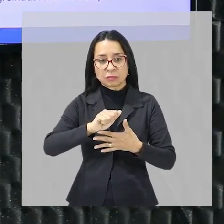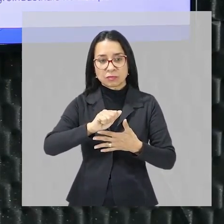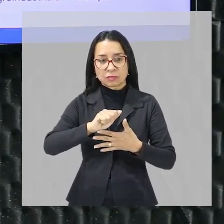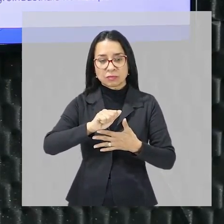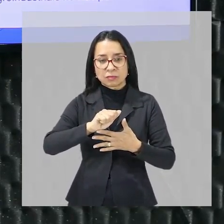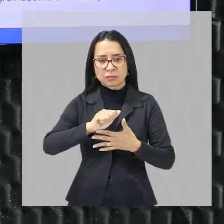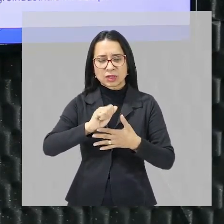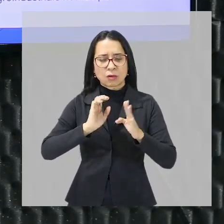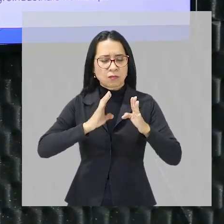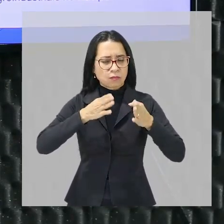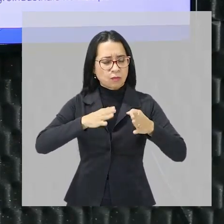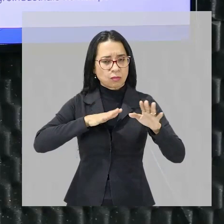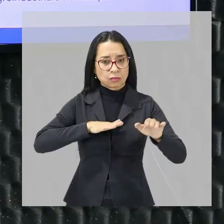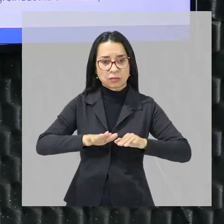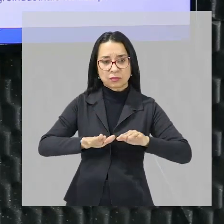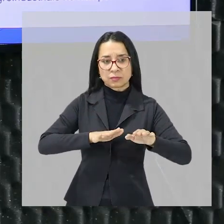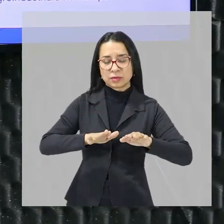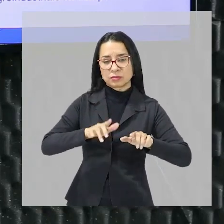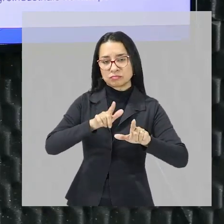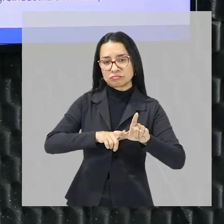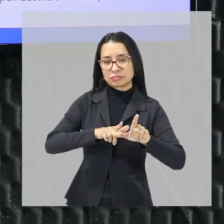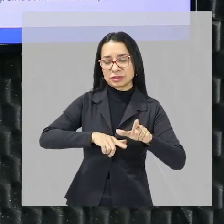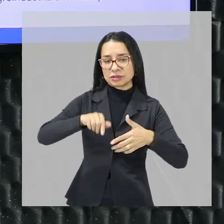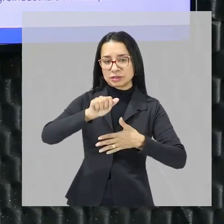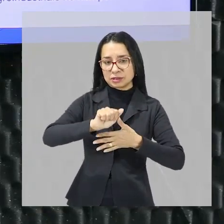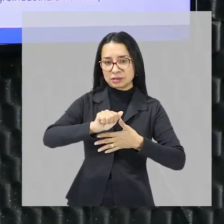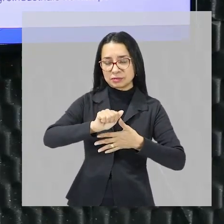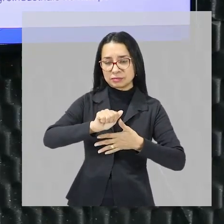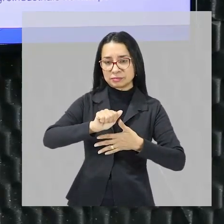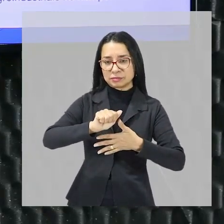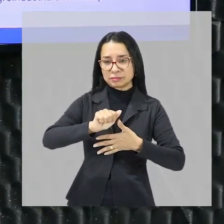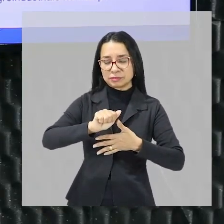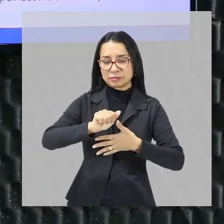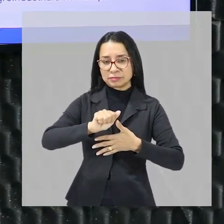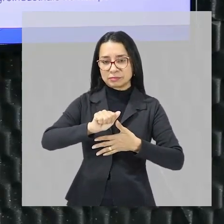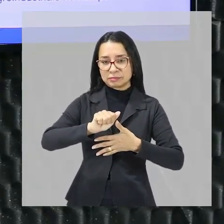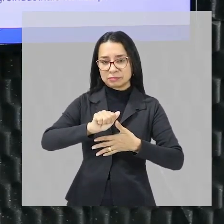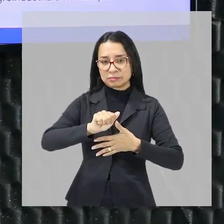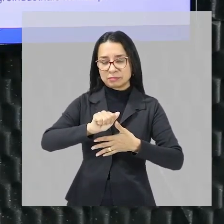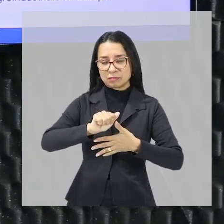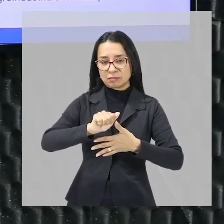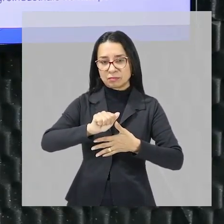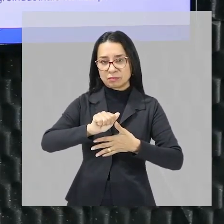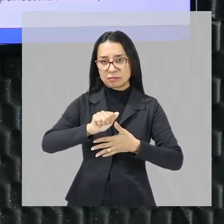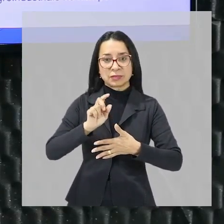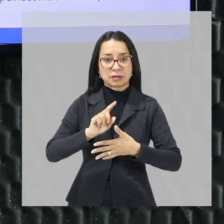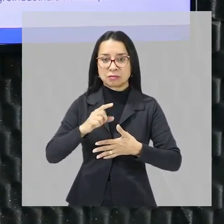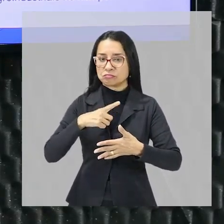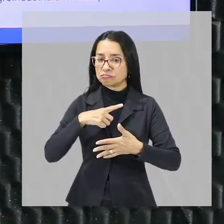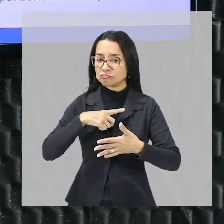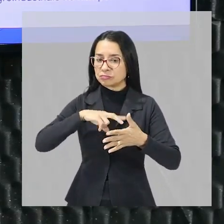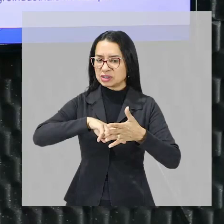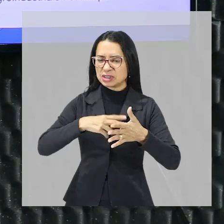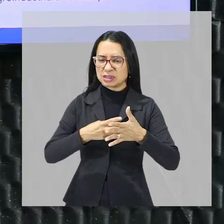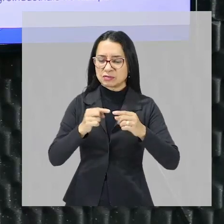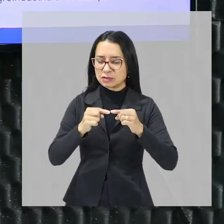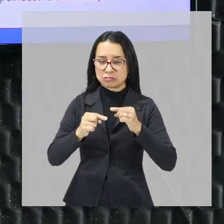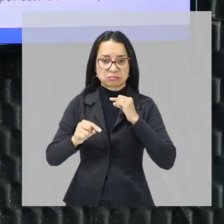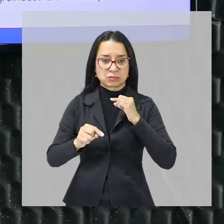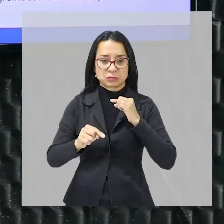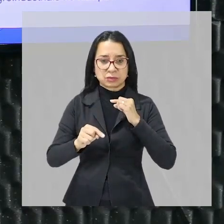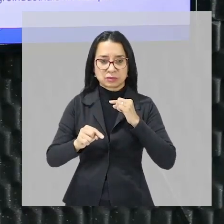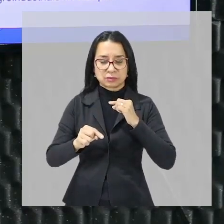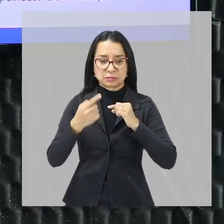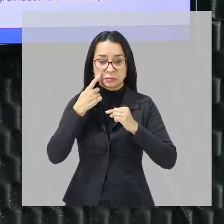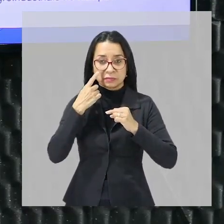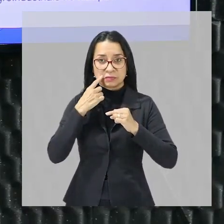esse o propósito do movimento? Reverter o processo de privatização da terra? Eu acho que não faz tanto sentido. Vamos ver se tem uma opção